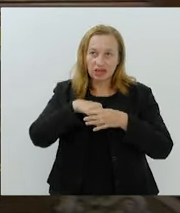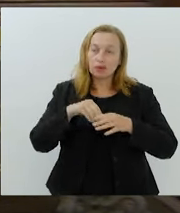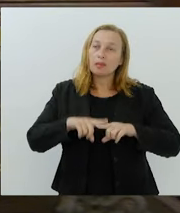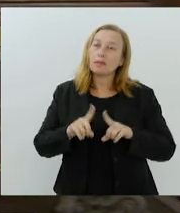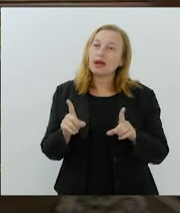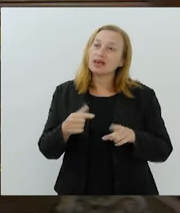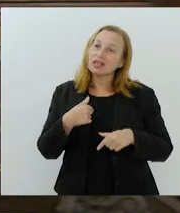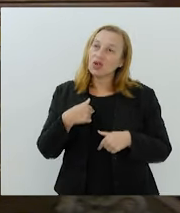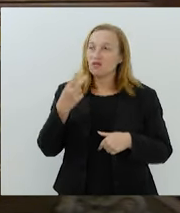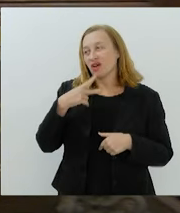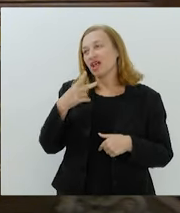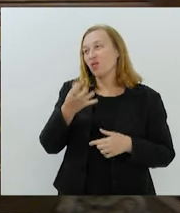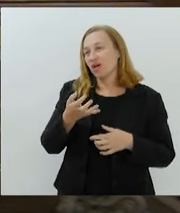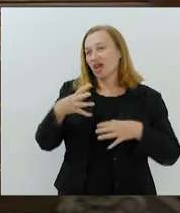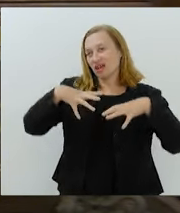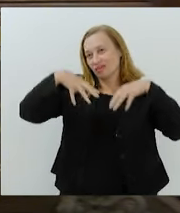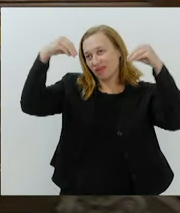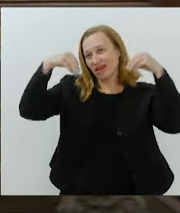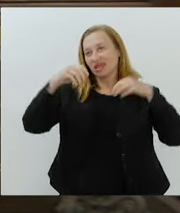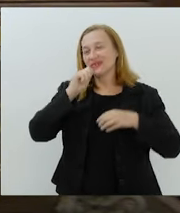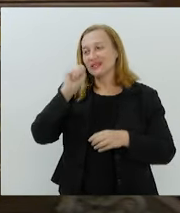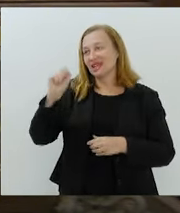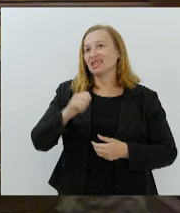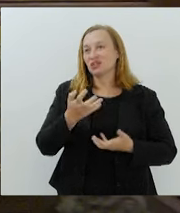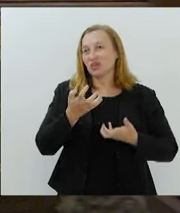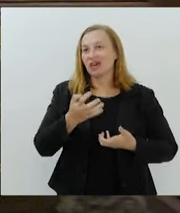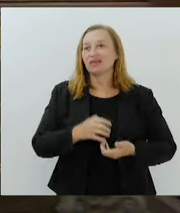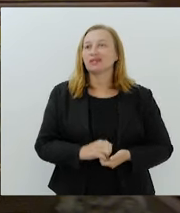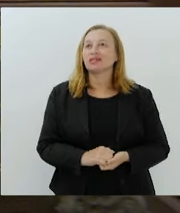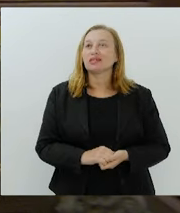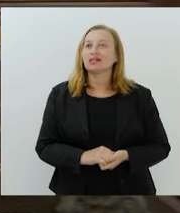eu falei, Mink, que eu quero no Palácio Tiradentes.